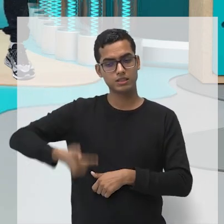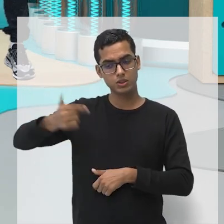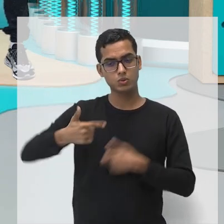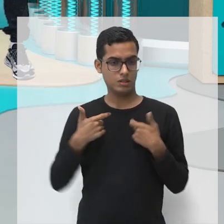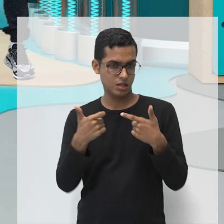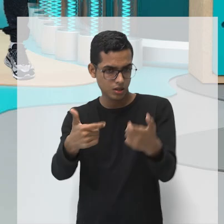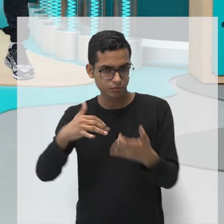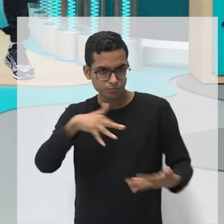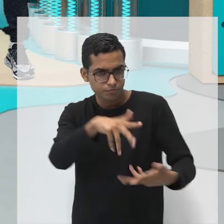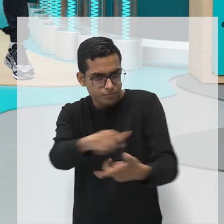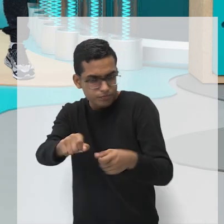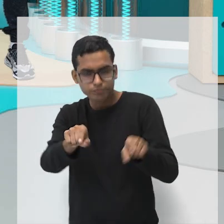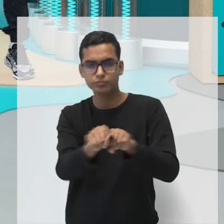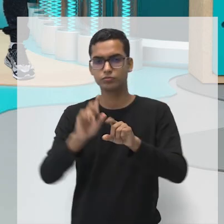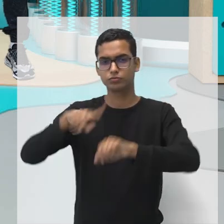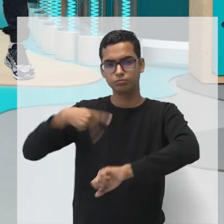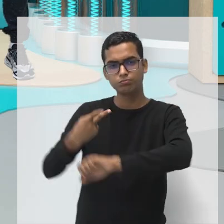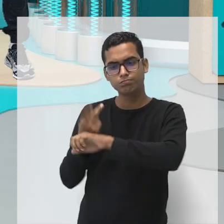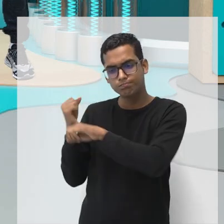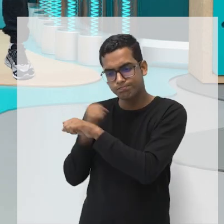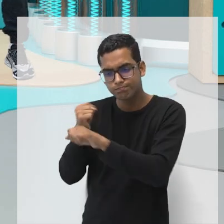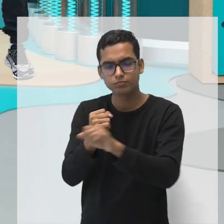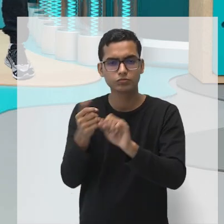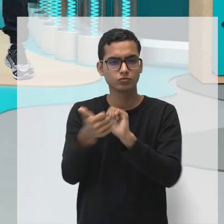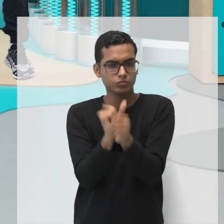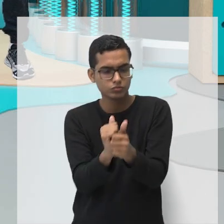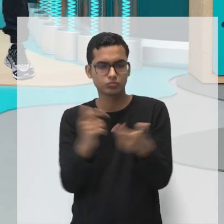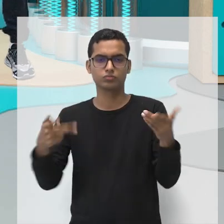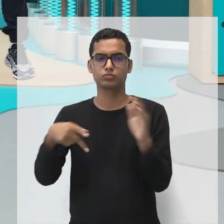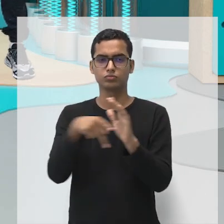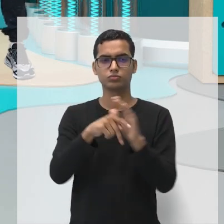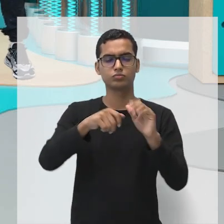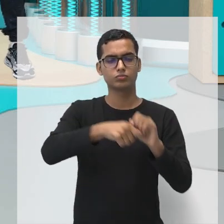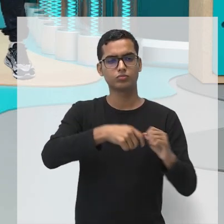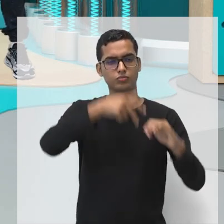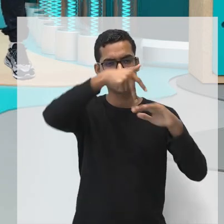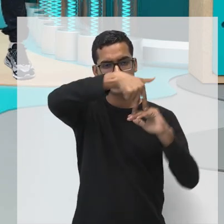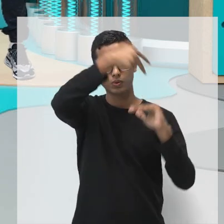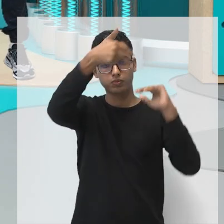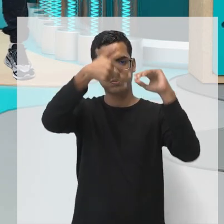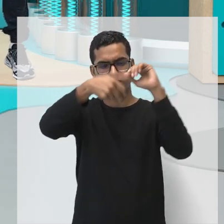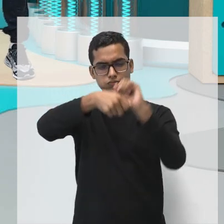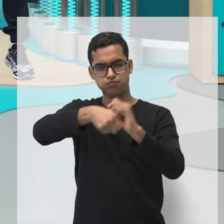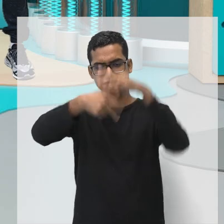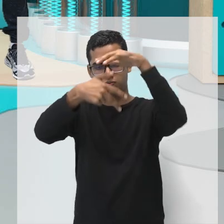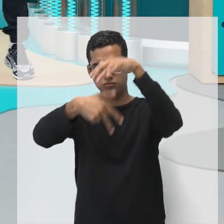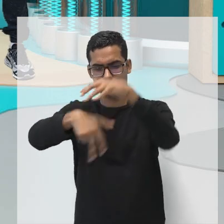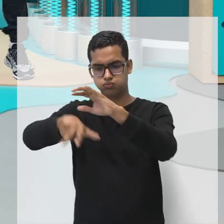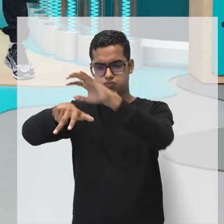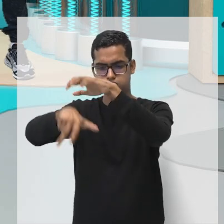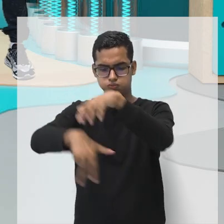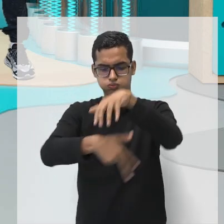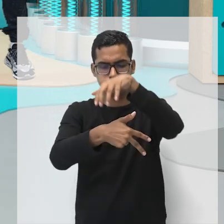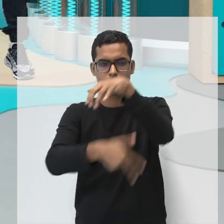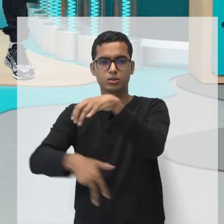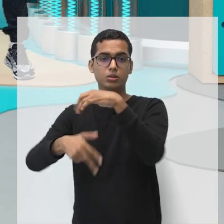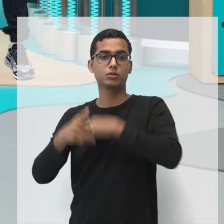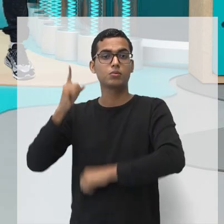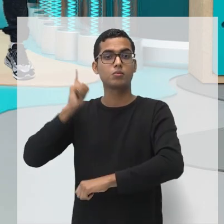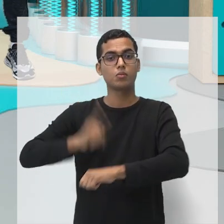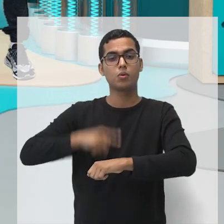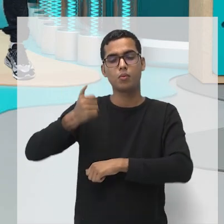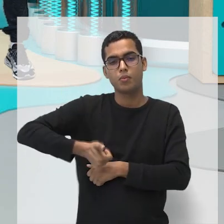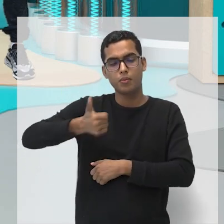se tornou aí um esporte, né? O base jump, ele teve ali o seu primeiro momento